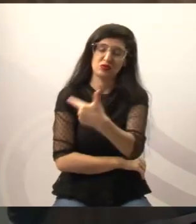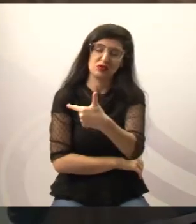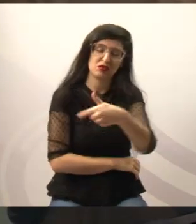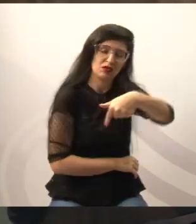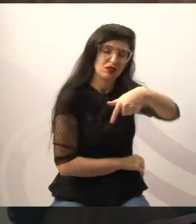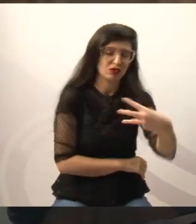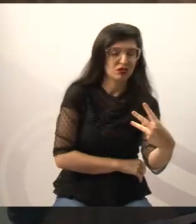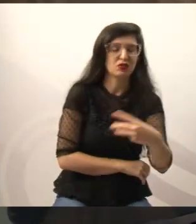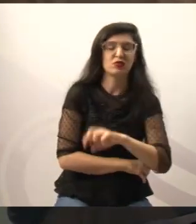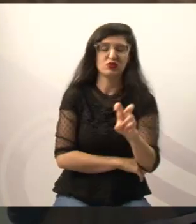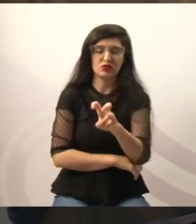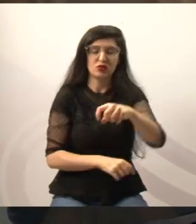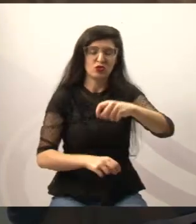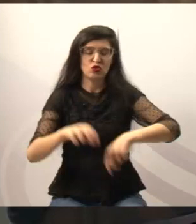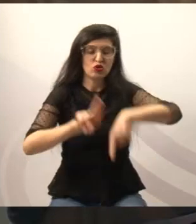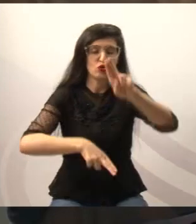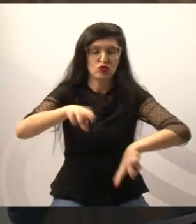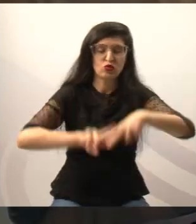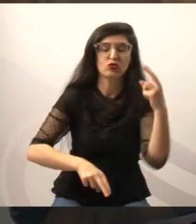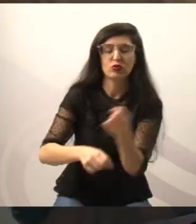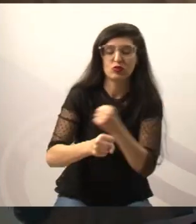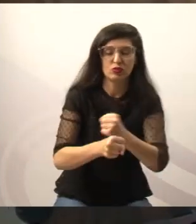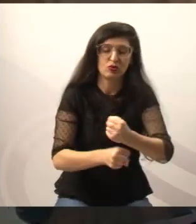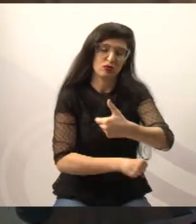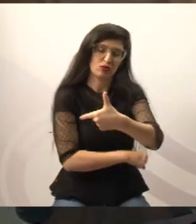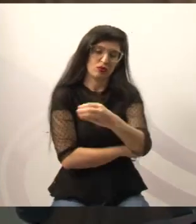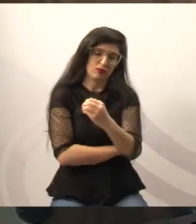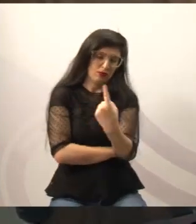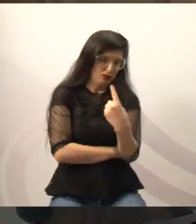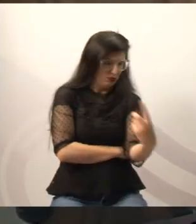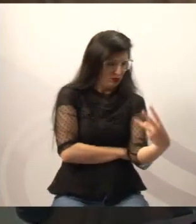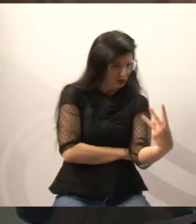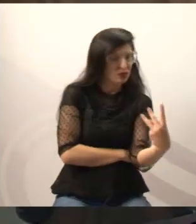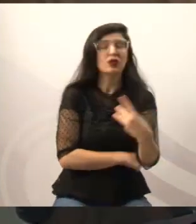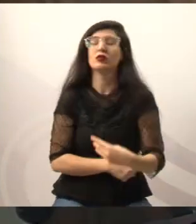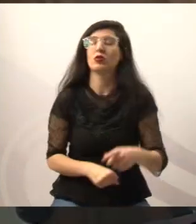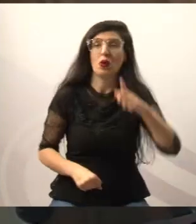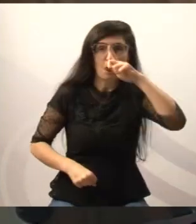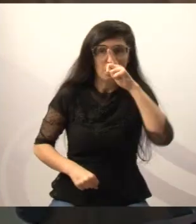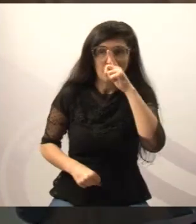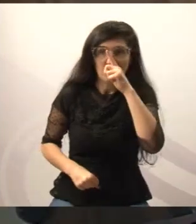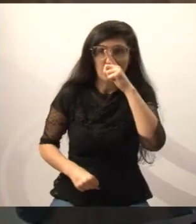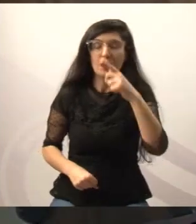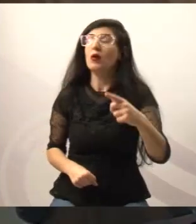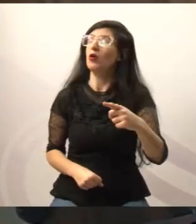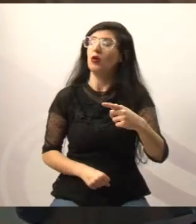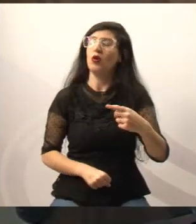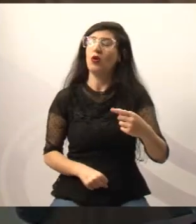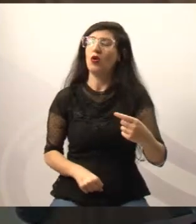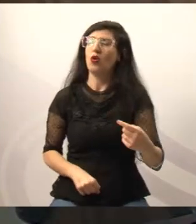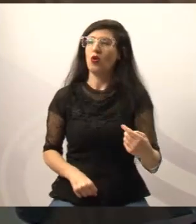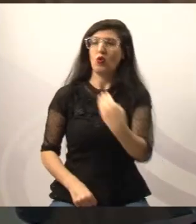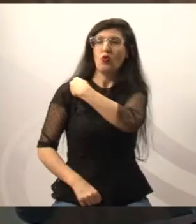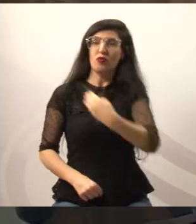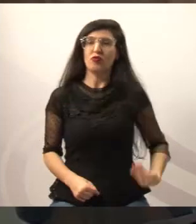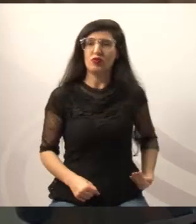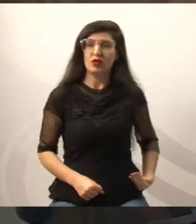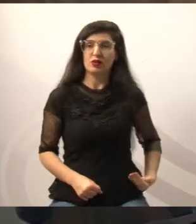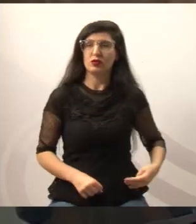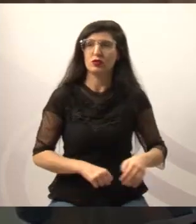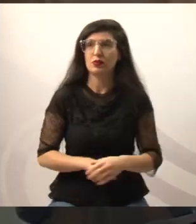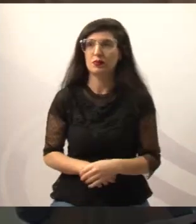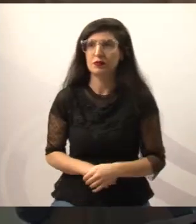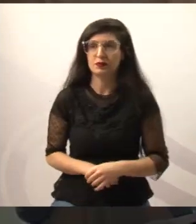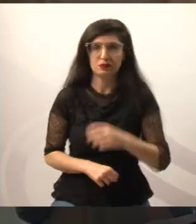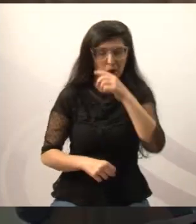59.263, de 5 de junho de 2013, do governador Geraldo Alckmin, que tem lá um fundo que